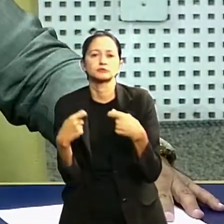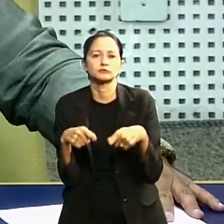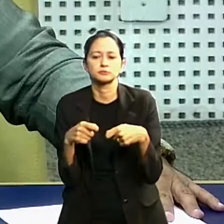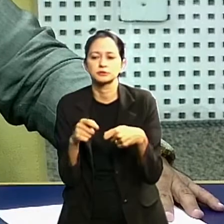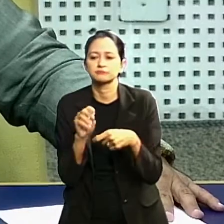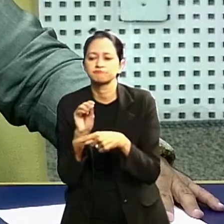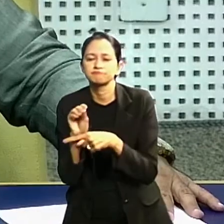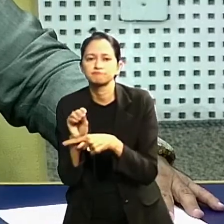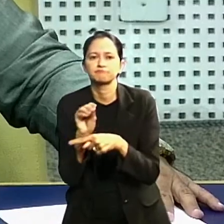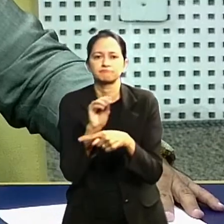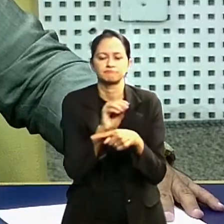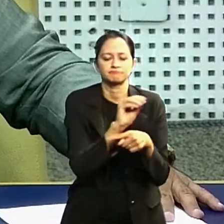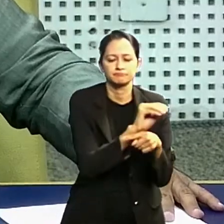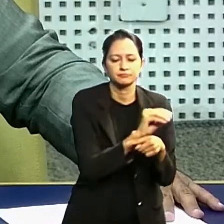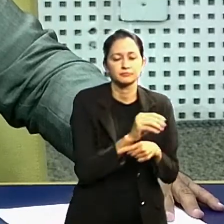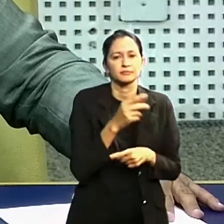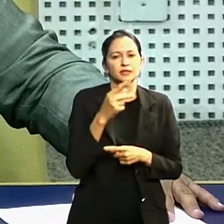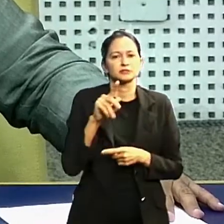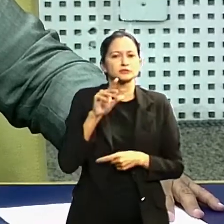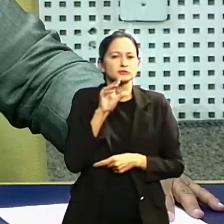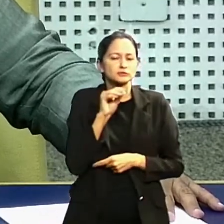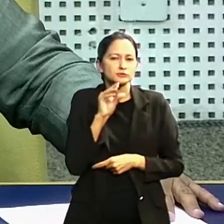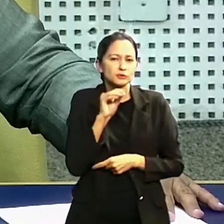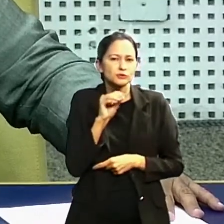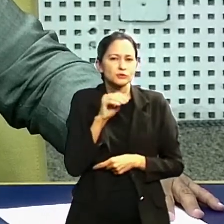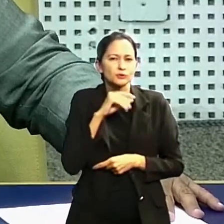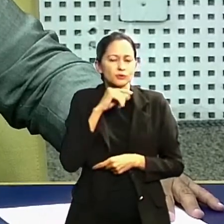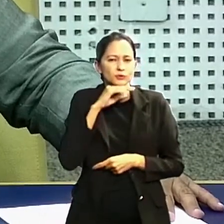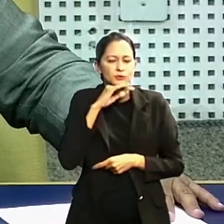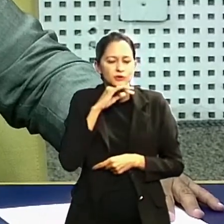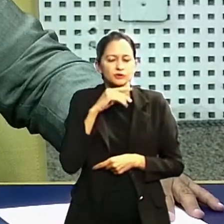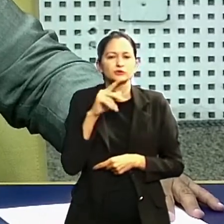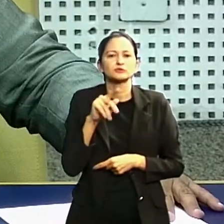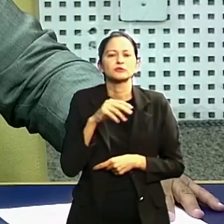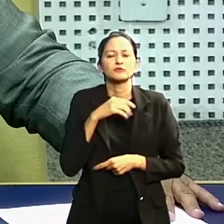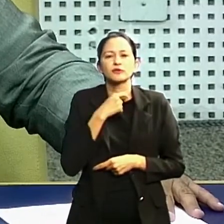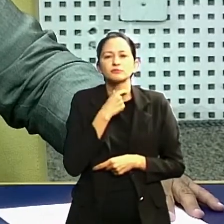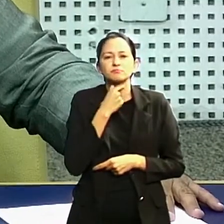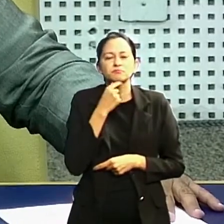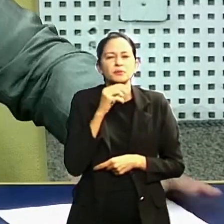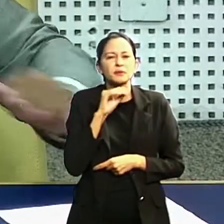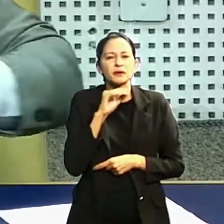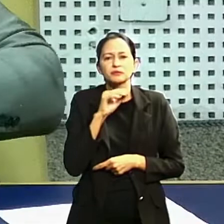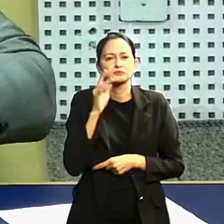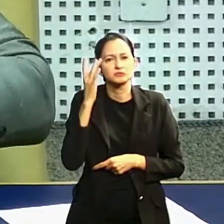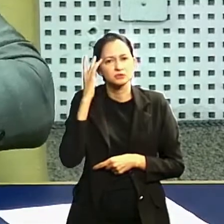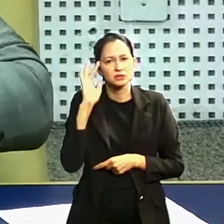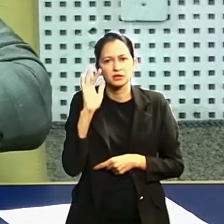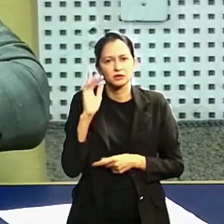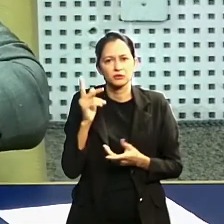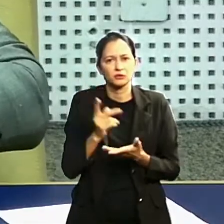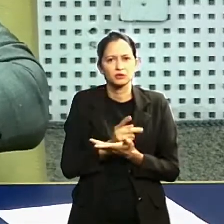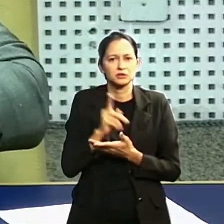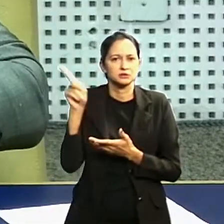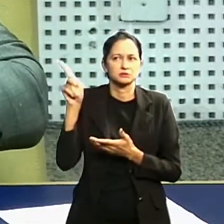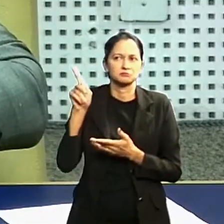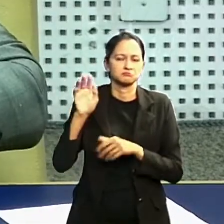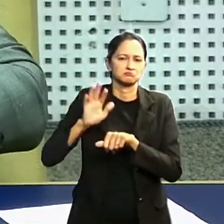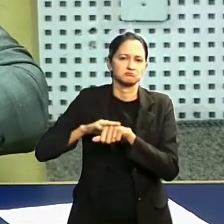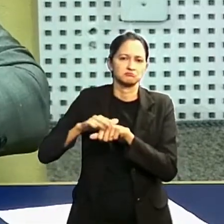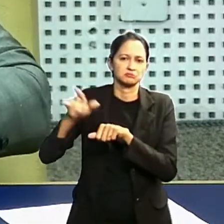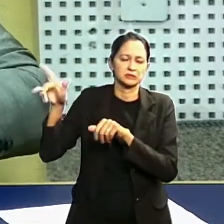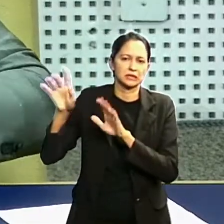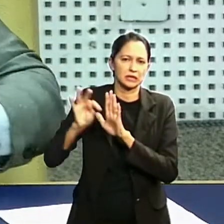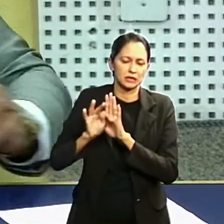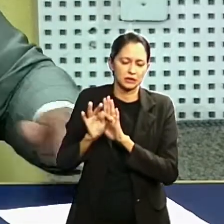coisas. Pedir para melhorar o seu som, que está muito ruim, dá uma ajeitada, sua voz está ficando muito ruim, não sei o que está acontecendo lá em cima. E outra, qual o motivo